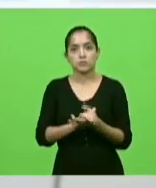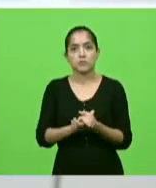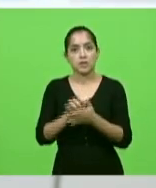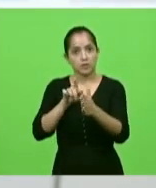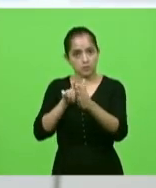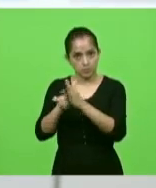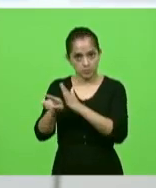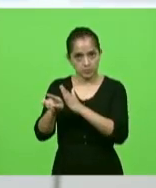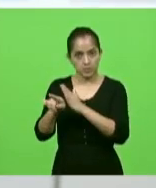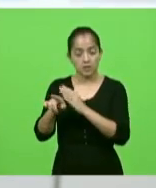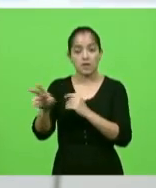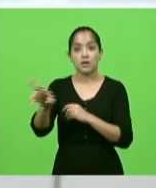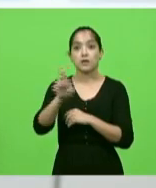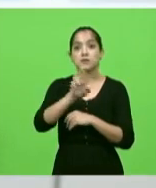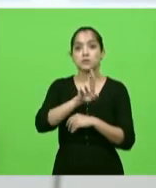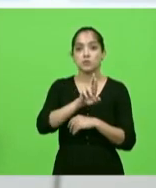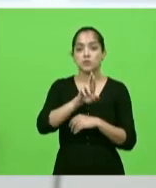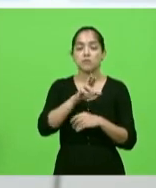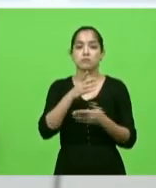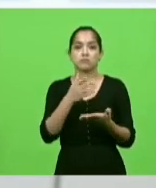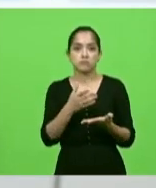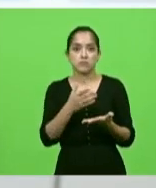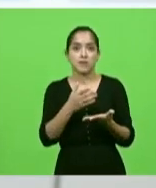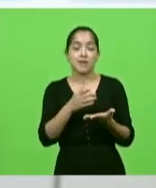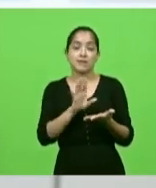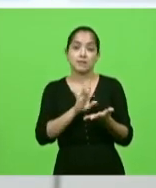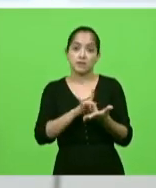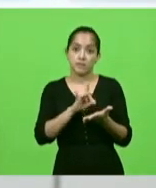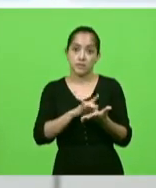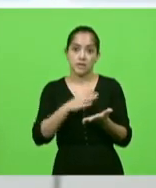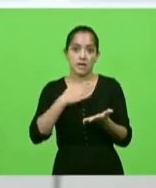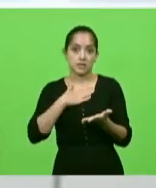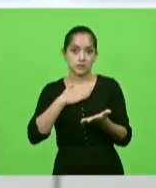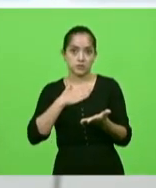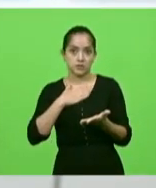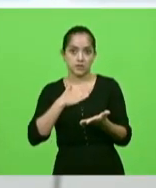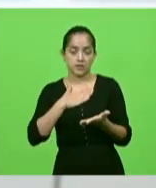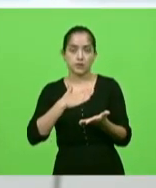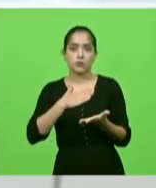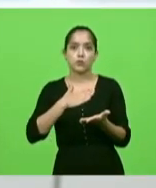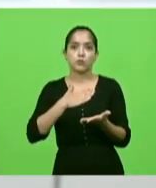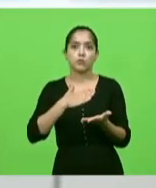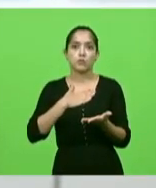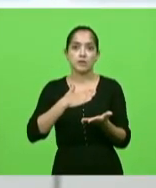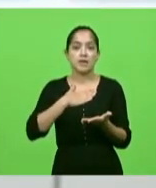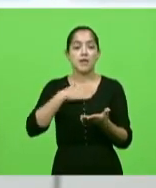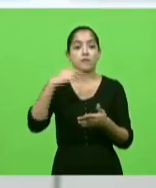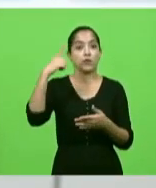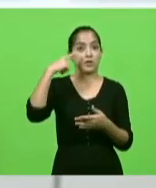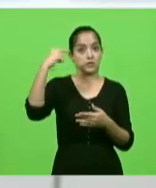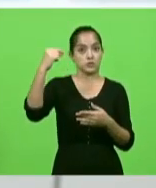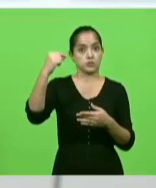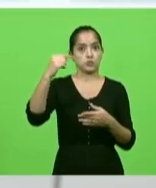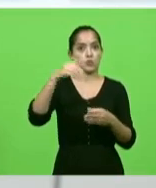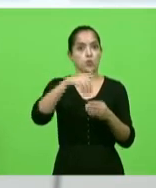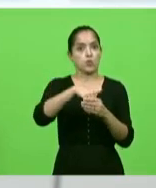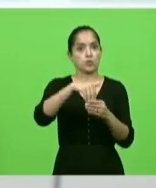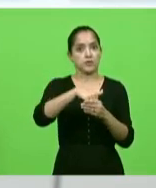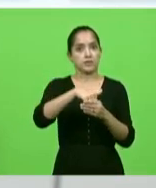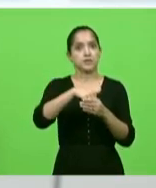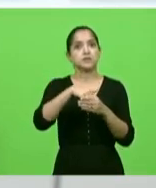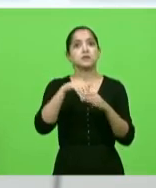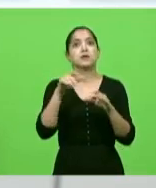com a resposta secretário da verdade e eu era Eu Fui eleito a